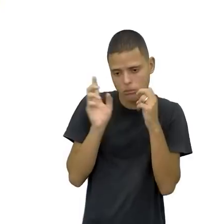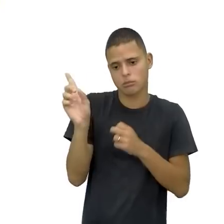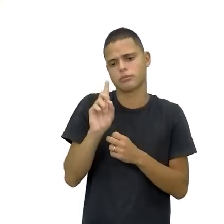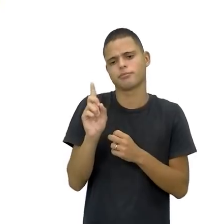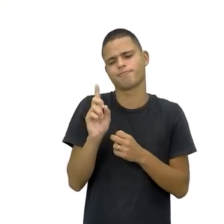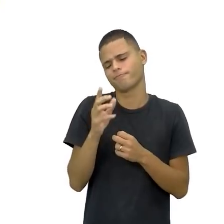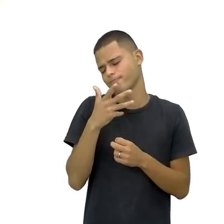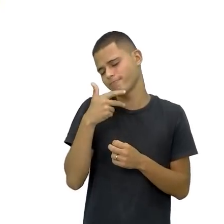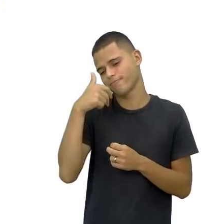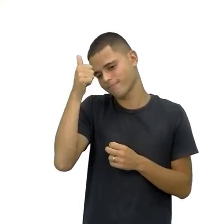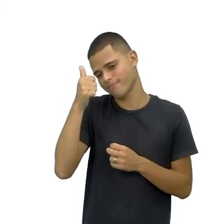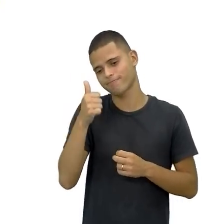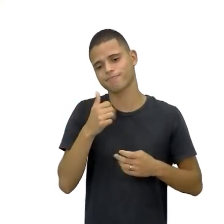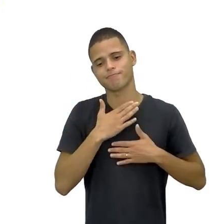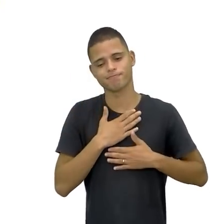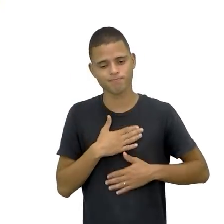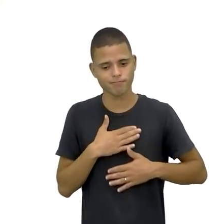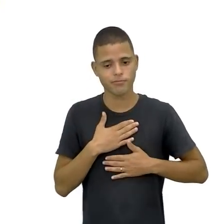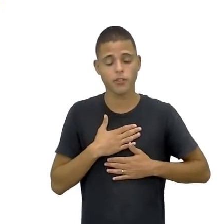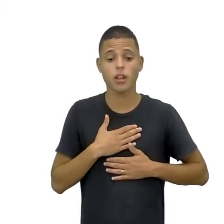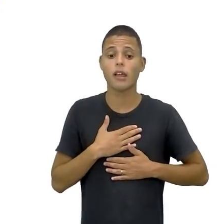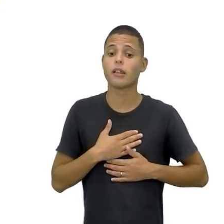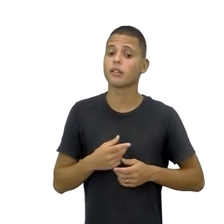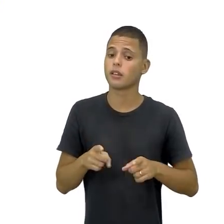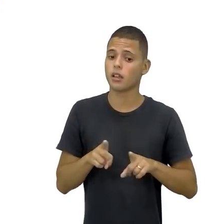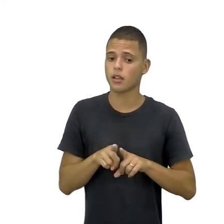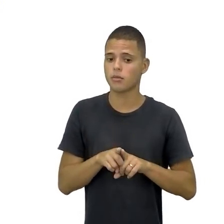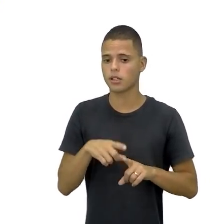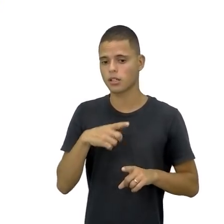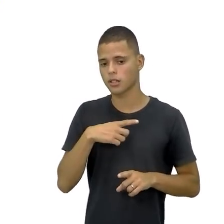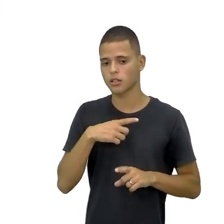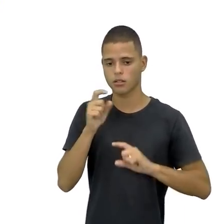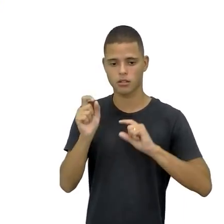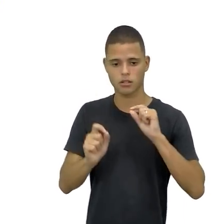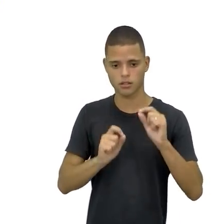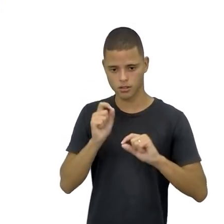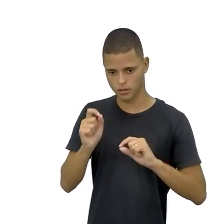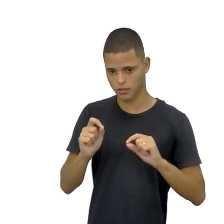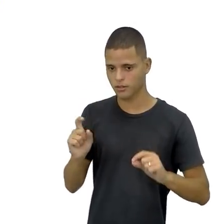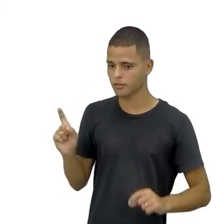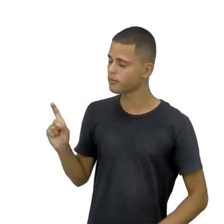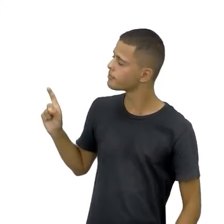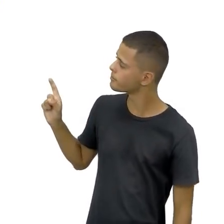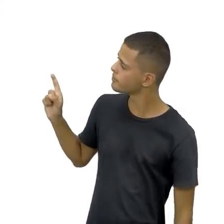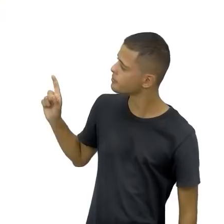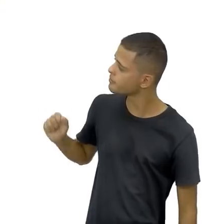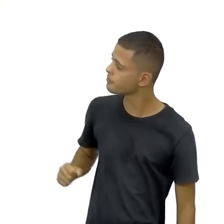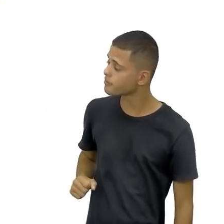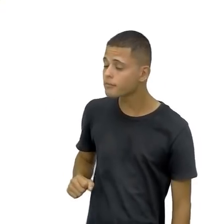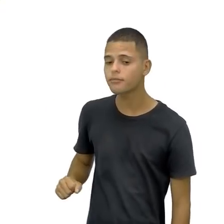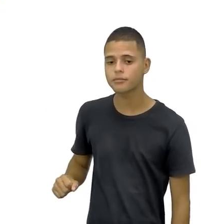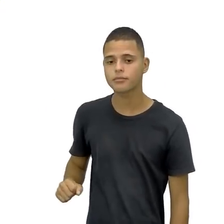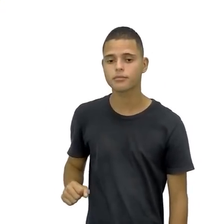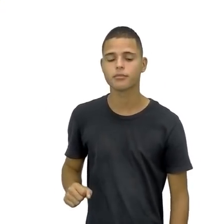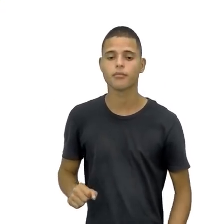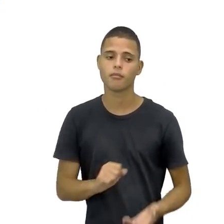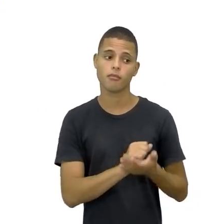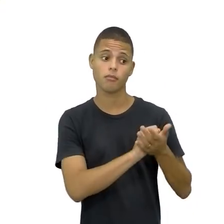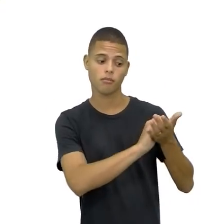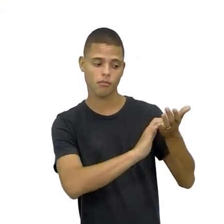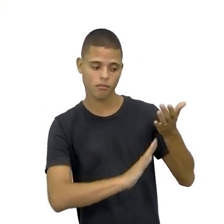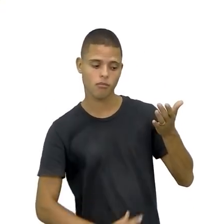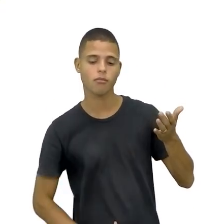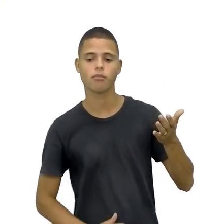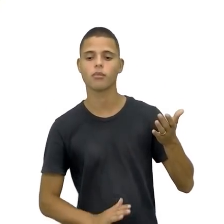também se estabelece aqui a divisão de tarefas, muito importante também, que os papéis exercidos por cada um elemento do